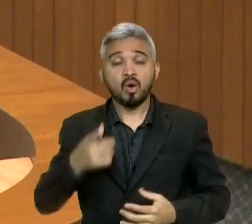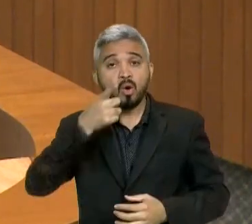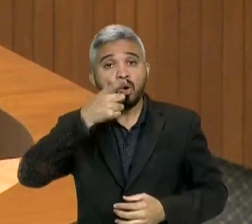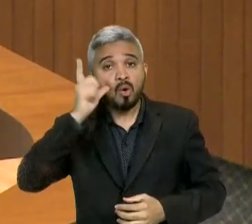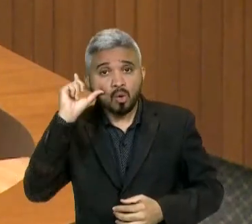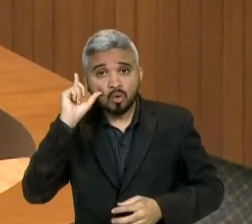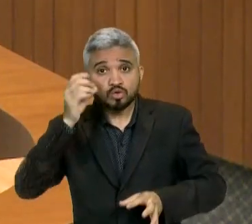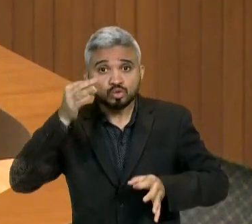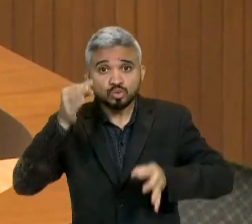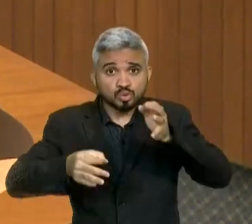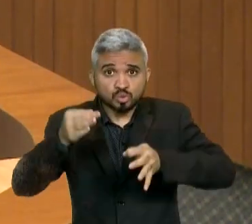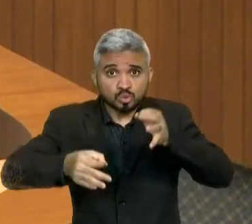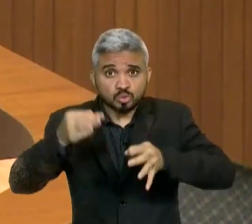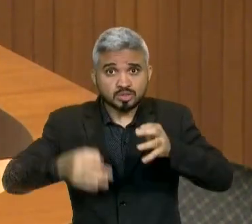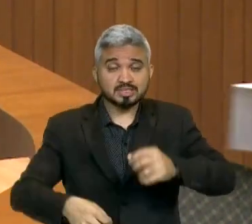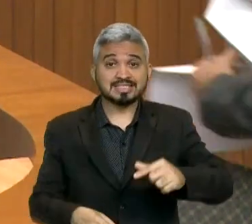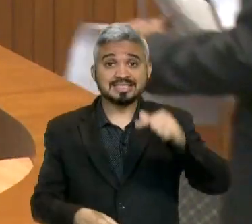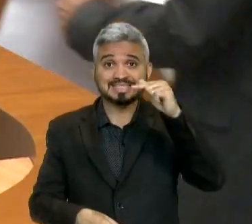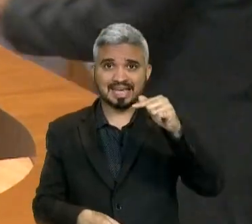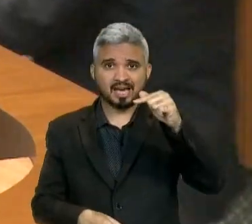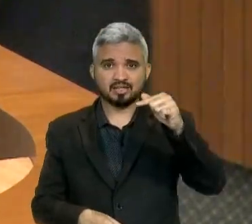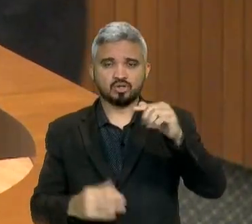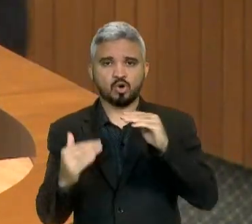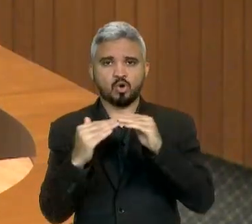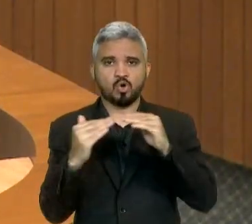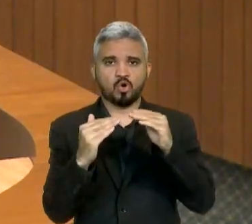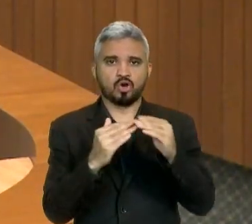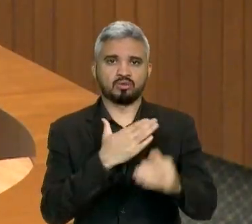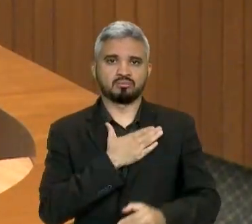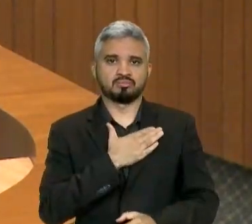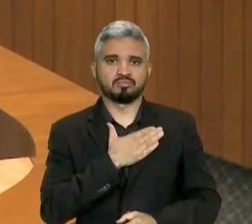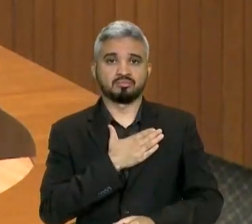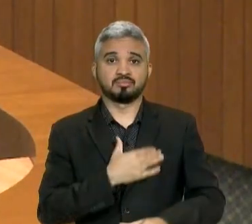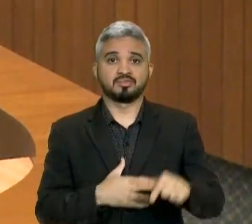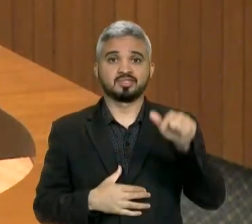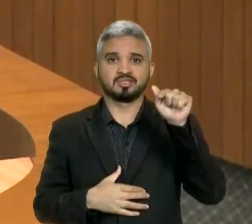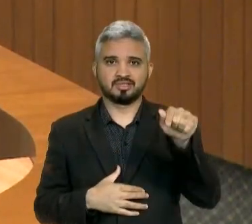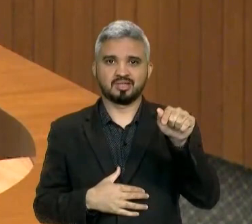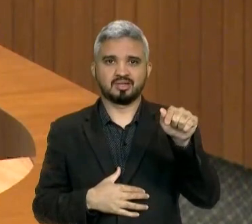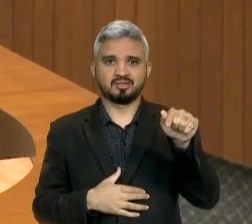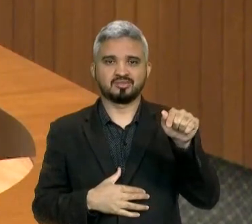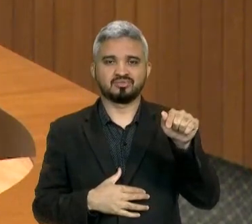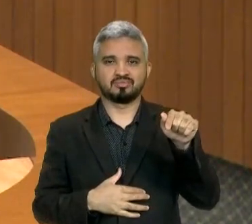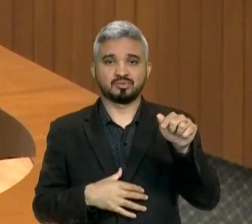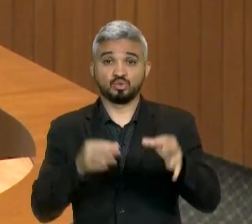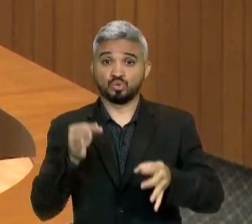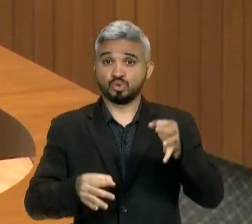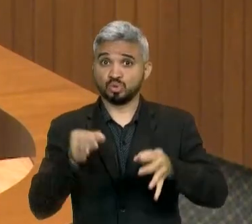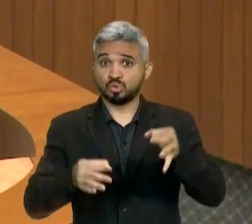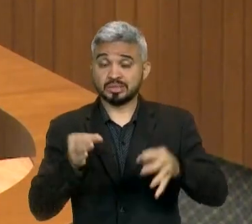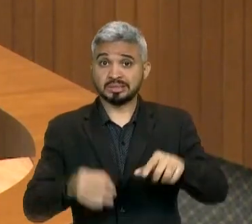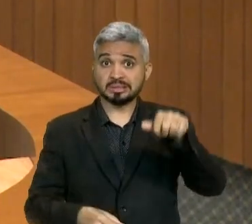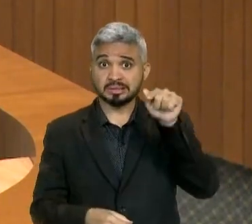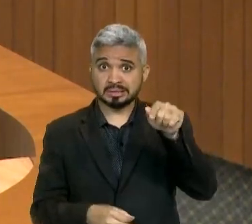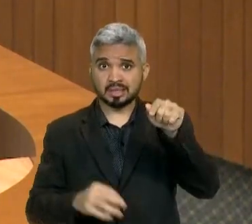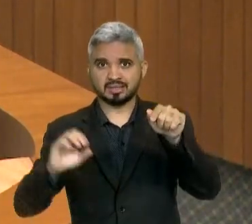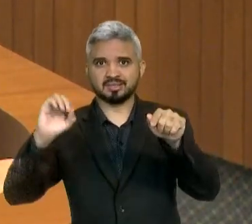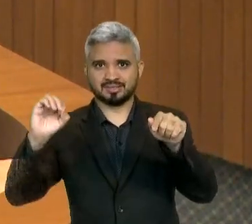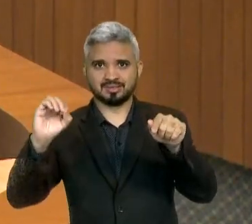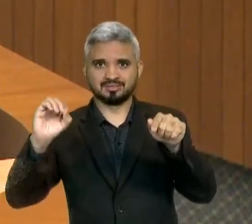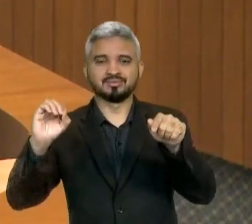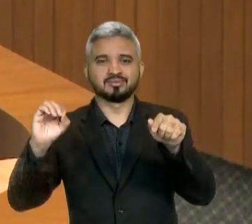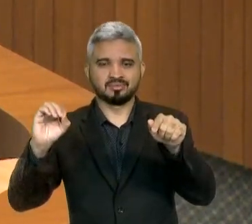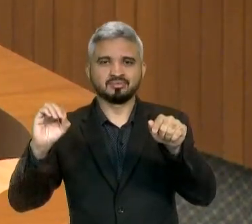do direito, das quatro linhas do direito, das quatro linhas do respeito ao regimento, inclusive do